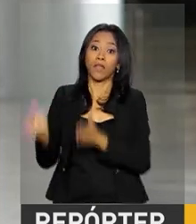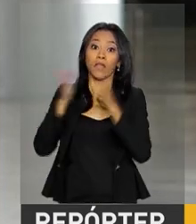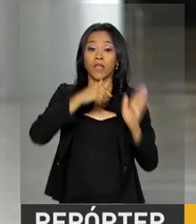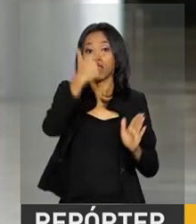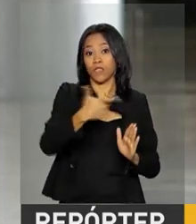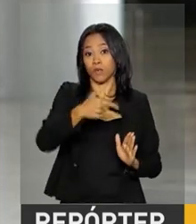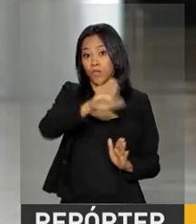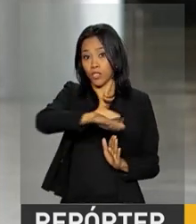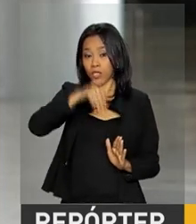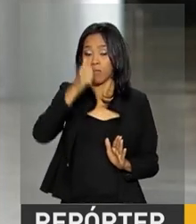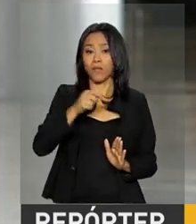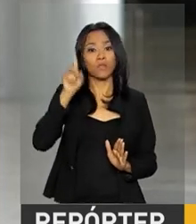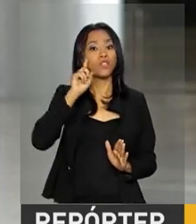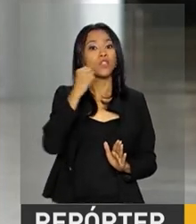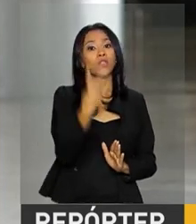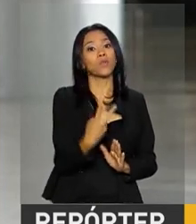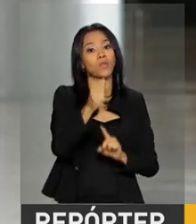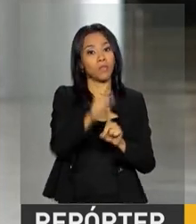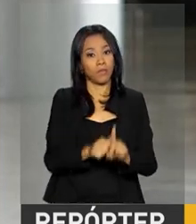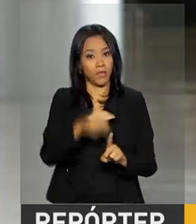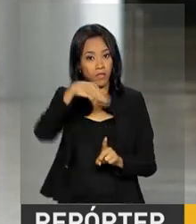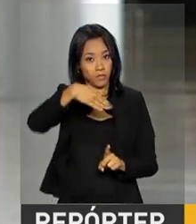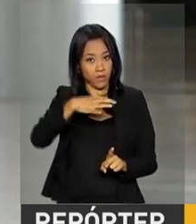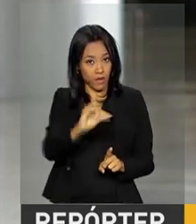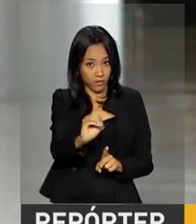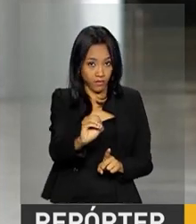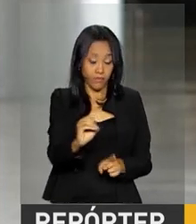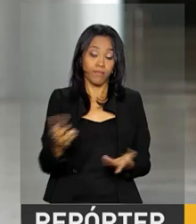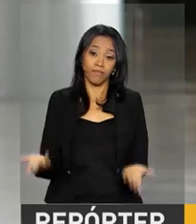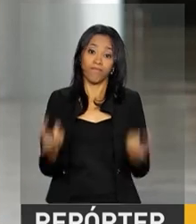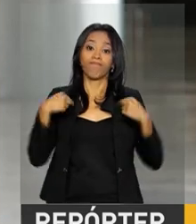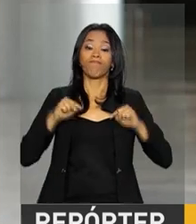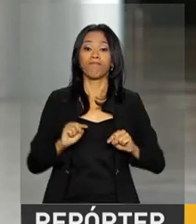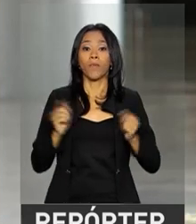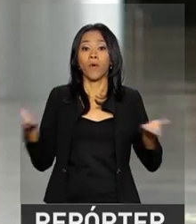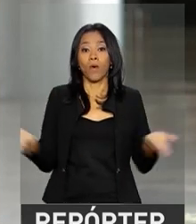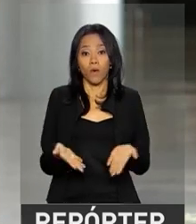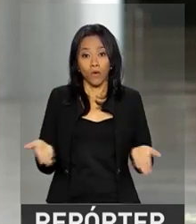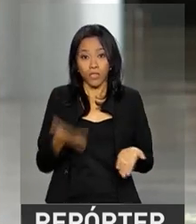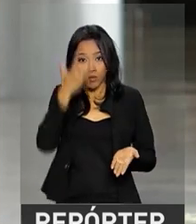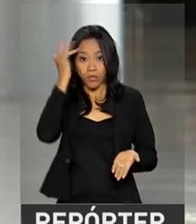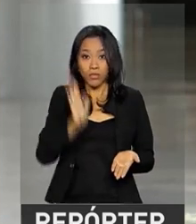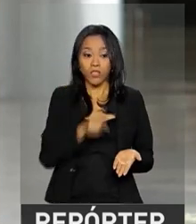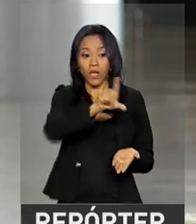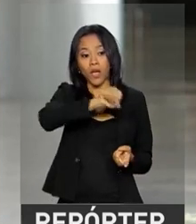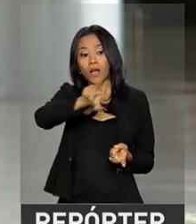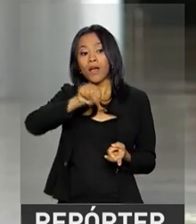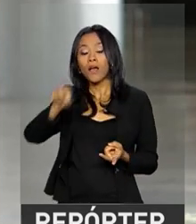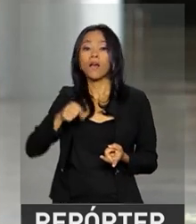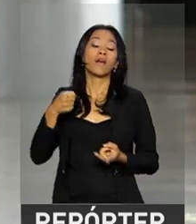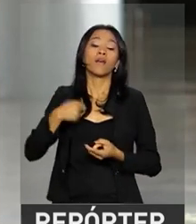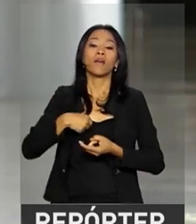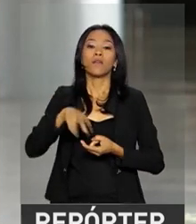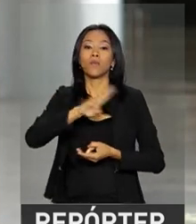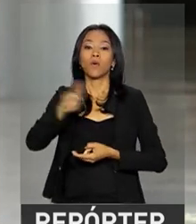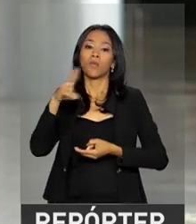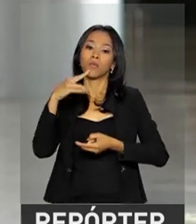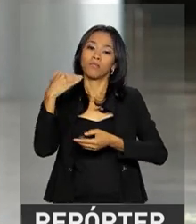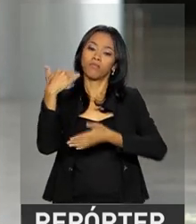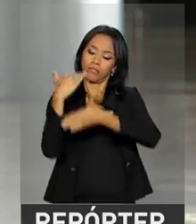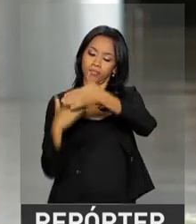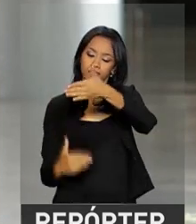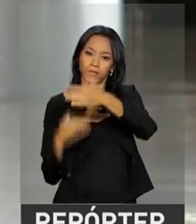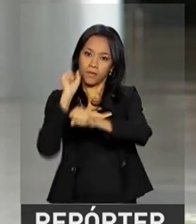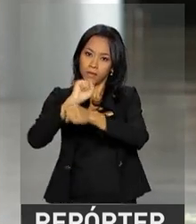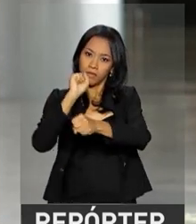deve sair no dia 2 de março ea partir de hoje os candidatos selecionados na lista de espera do sistema de seleção unificada o sisu